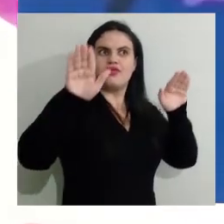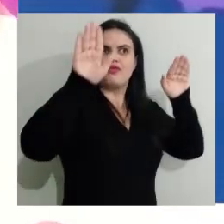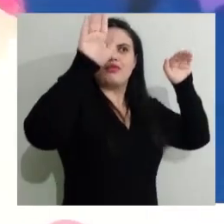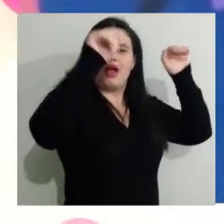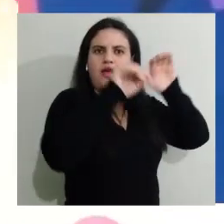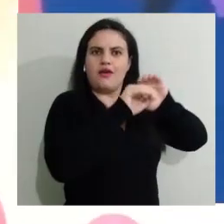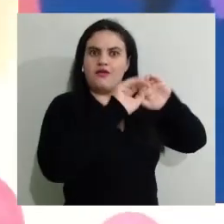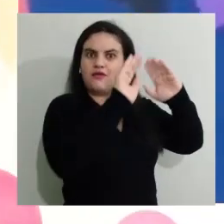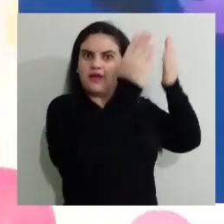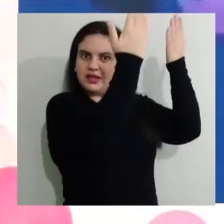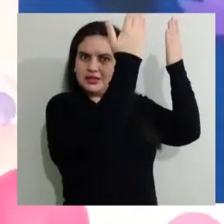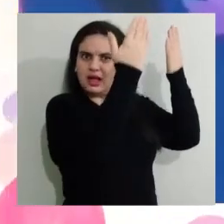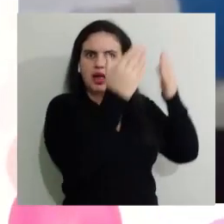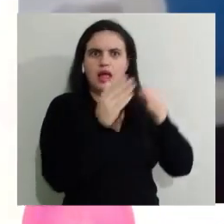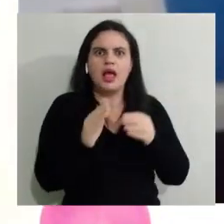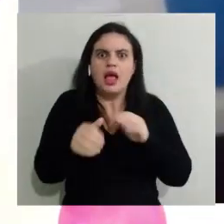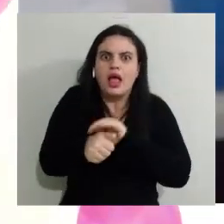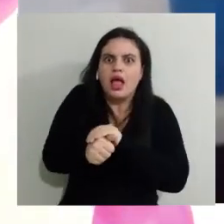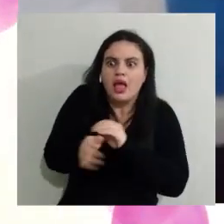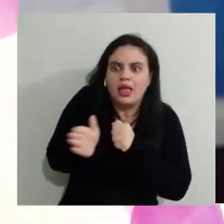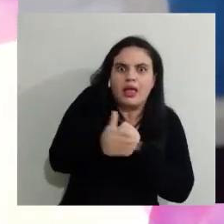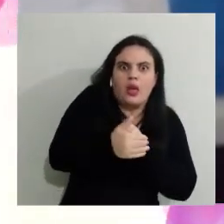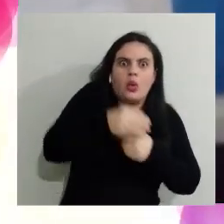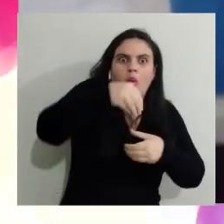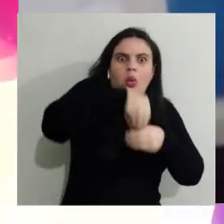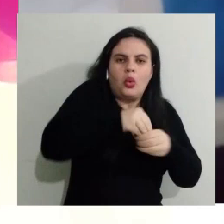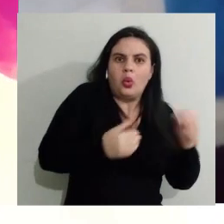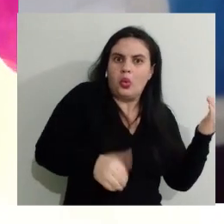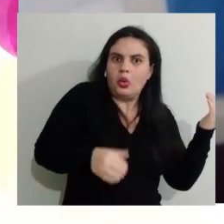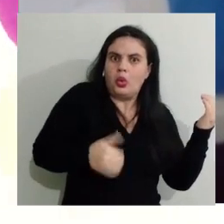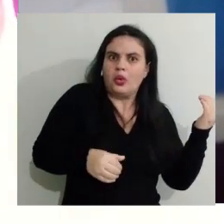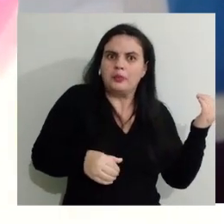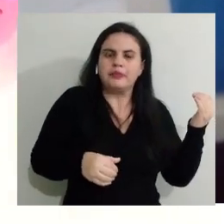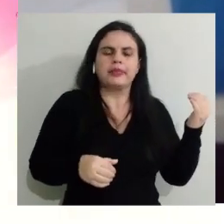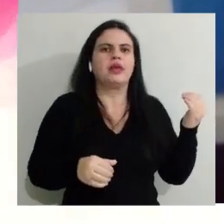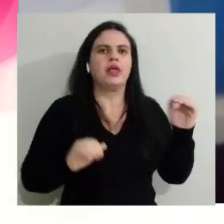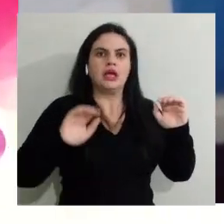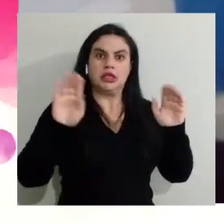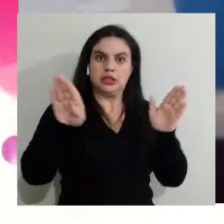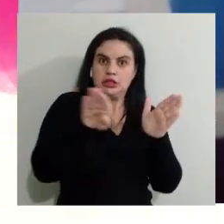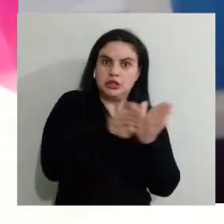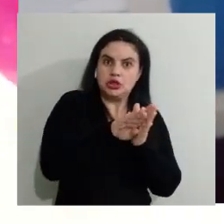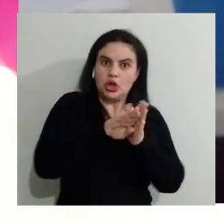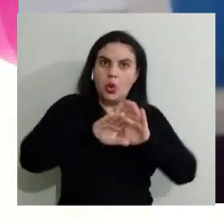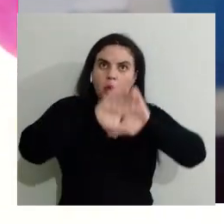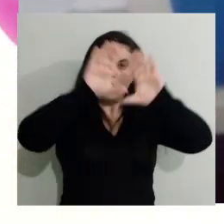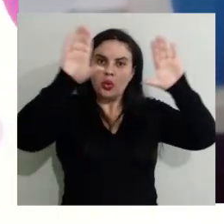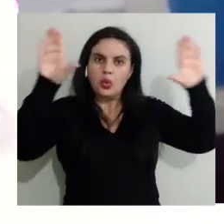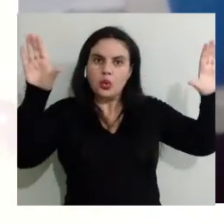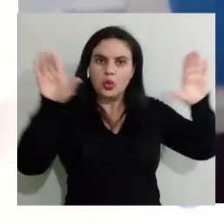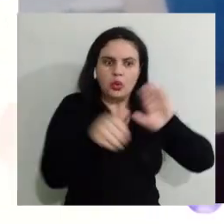a tartaruga estava lá dentro quietinha. No céu, sem que ninguém visse, a tartaruga pulou fora